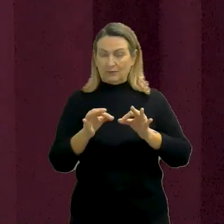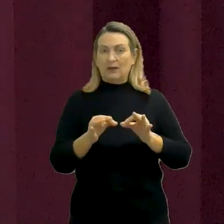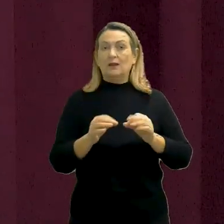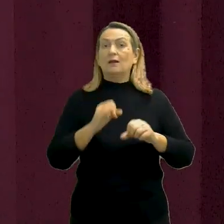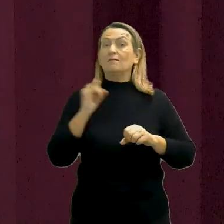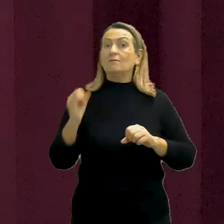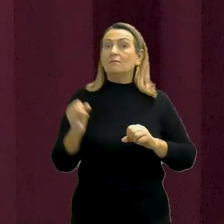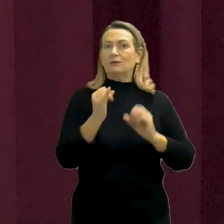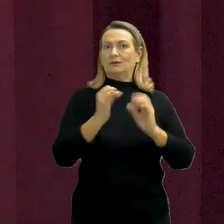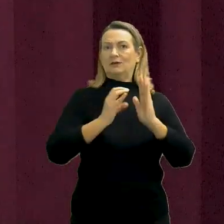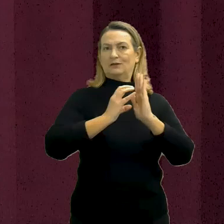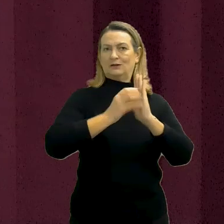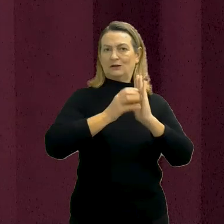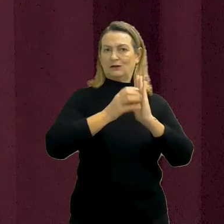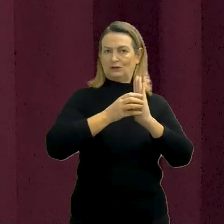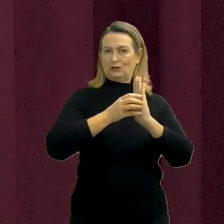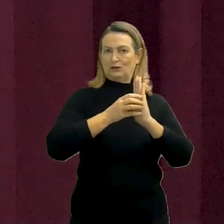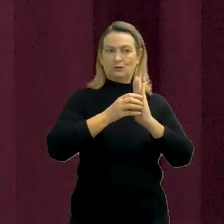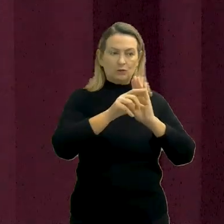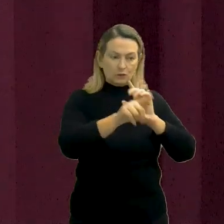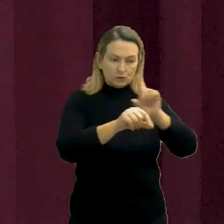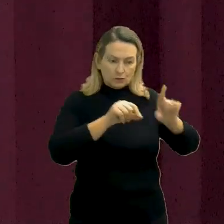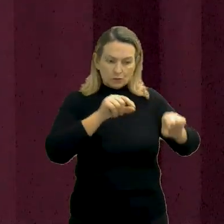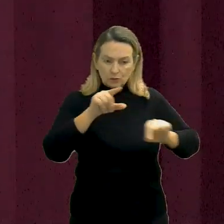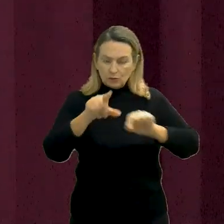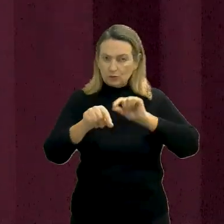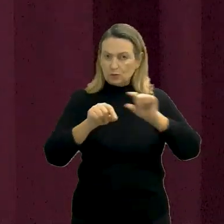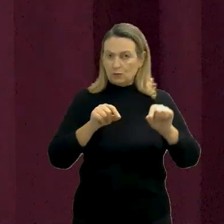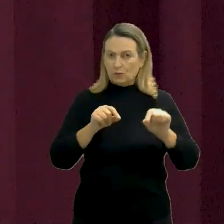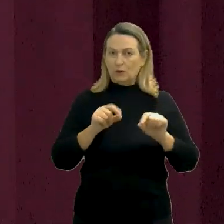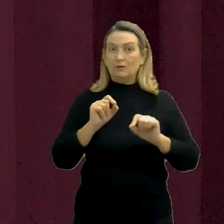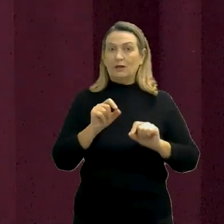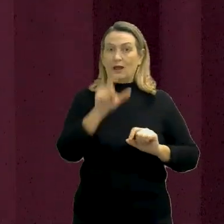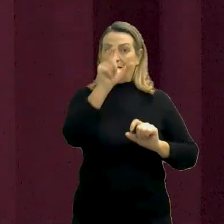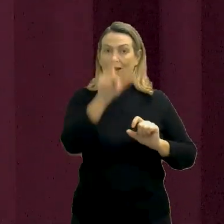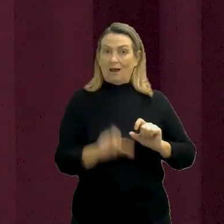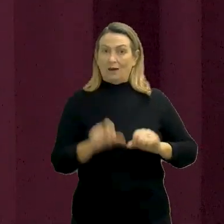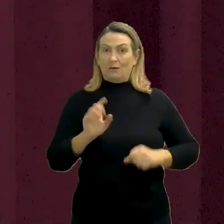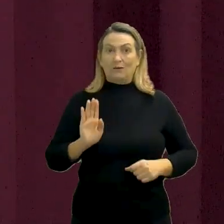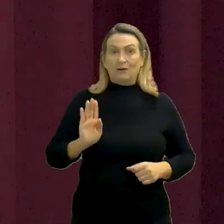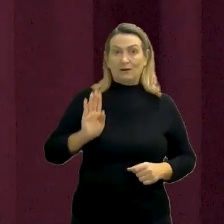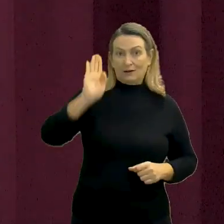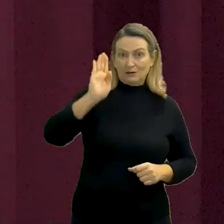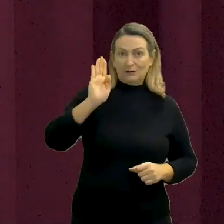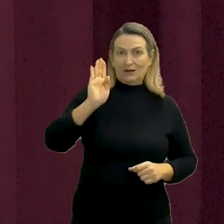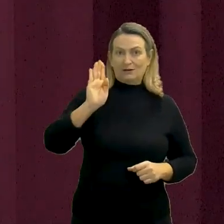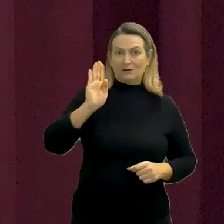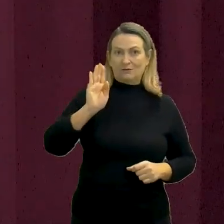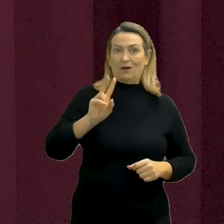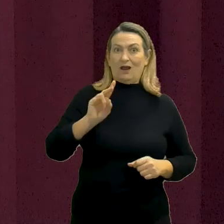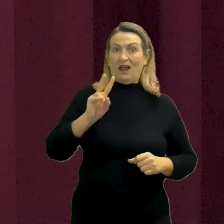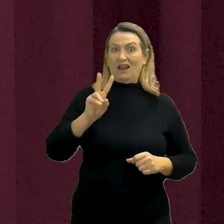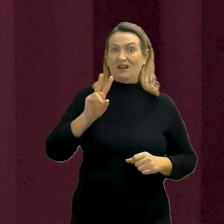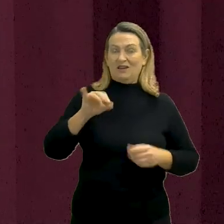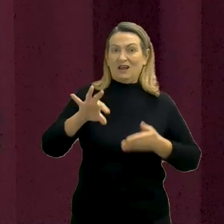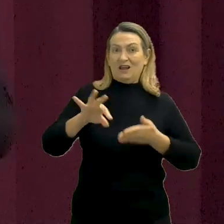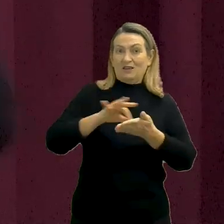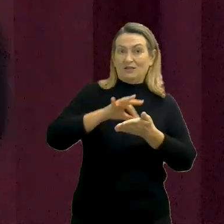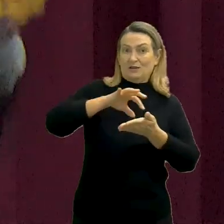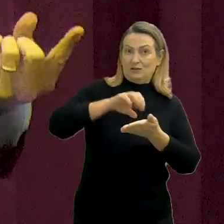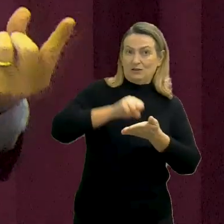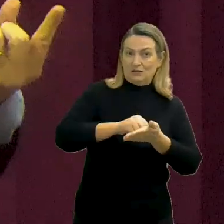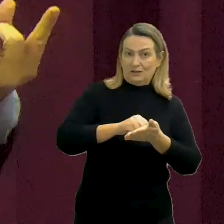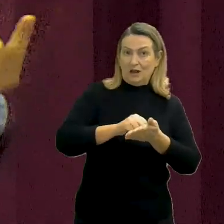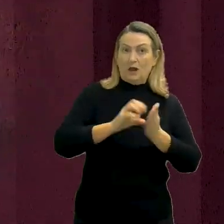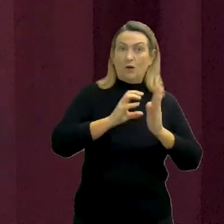façam o devido filtro né Para que aquele candidato que chegue né ao registro da sua candidatura não seja impugnado